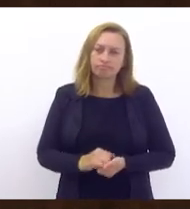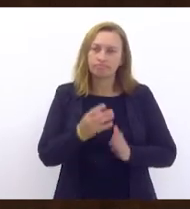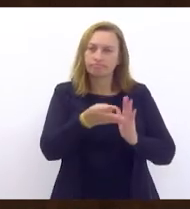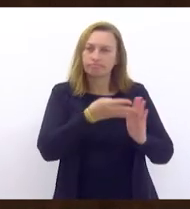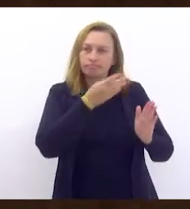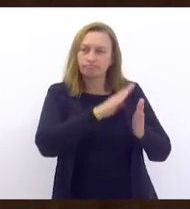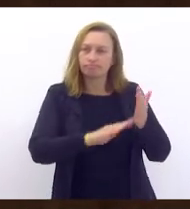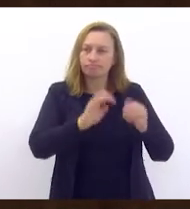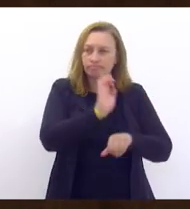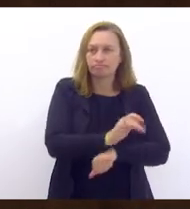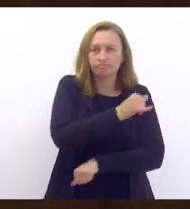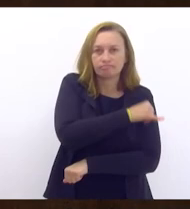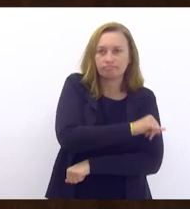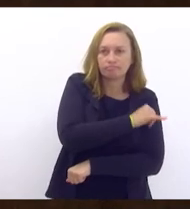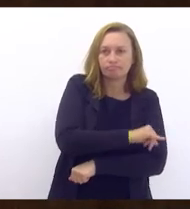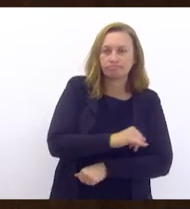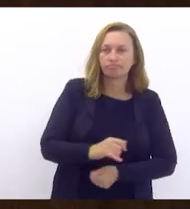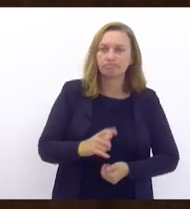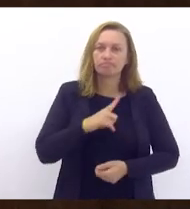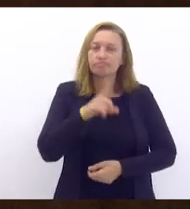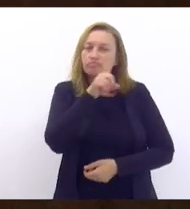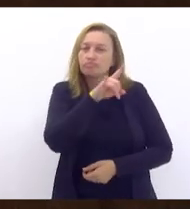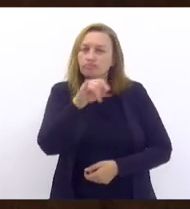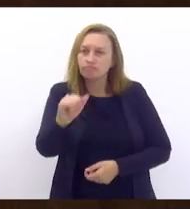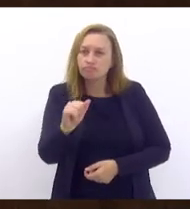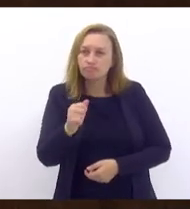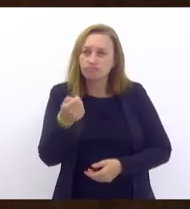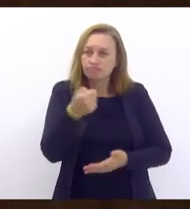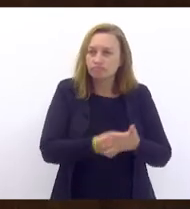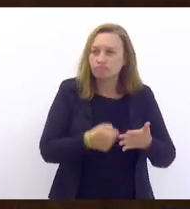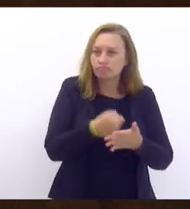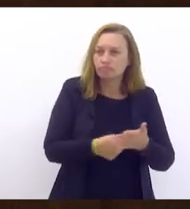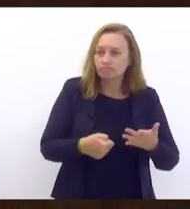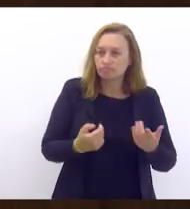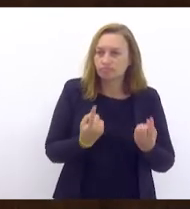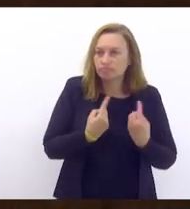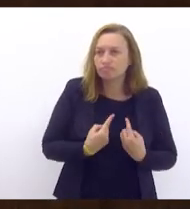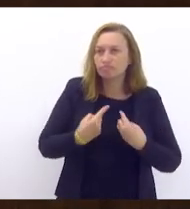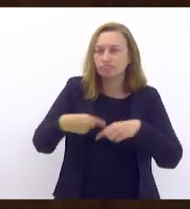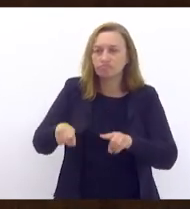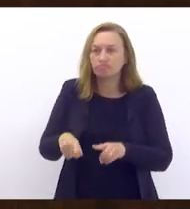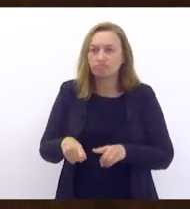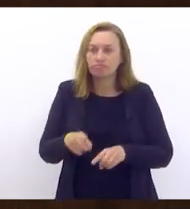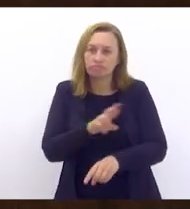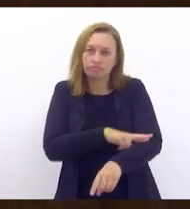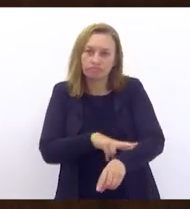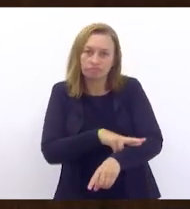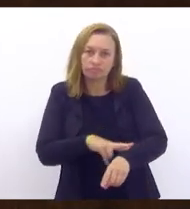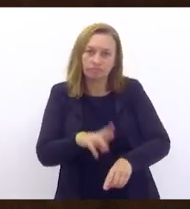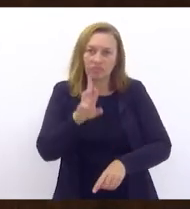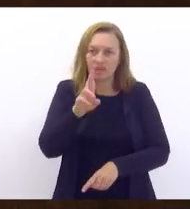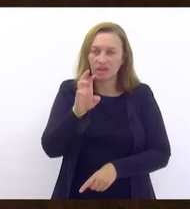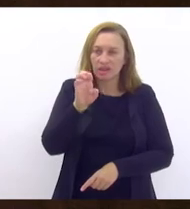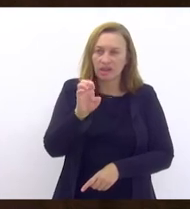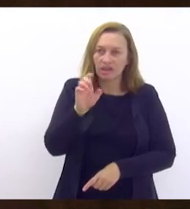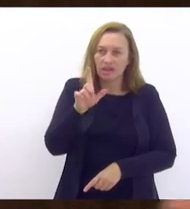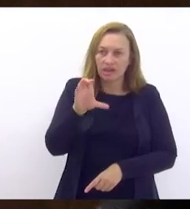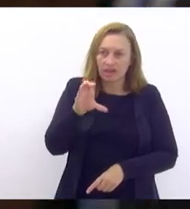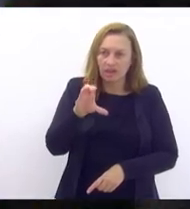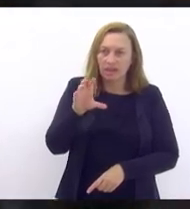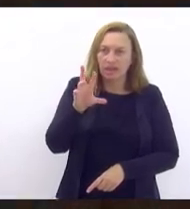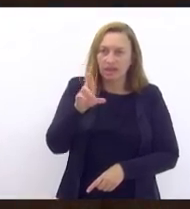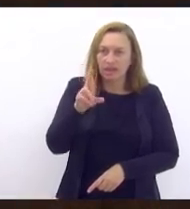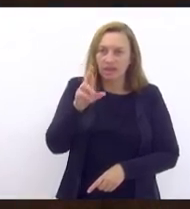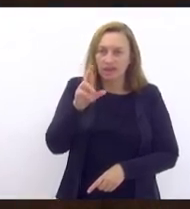oficial do Estado do Rio de Janeiro o dia de combate ao racismo recreativo, que é mais uma forma